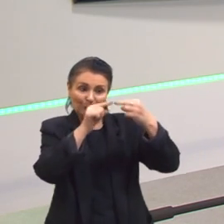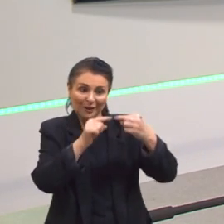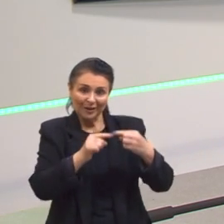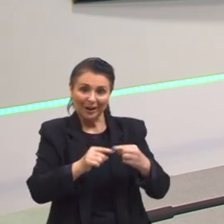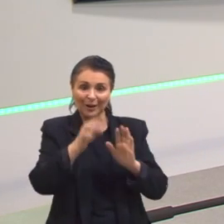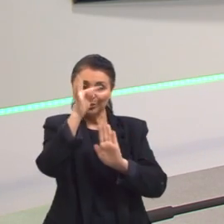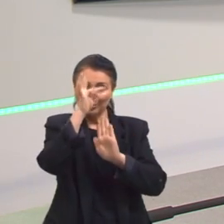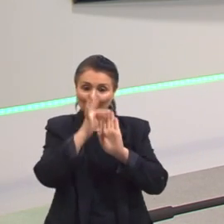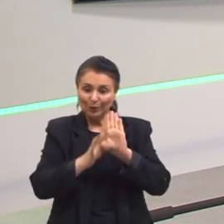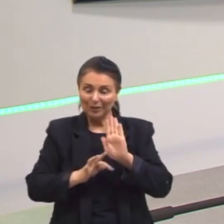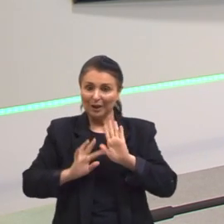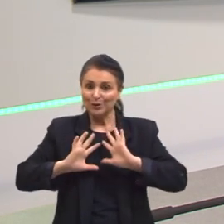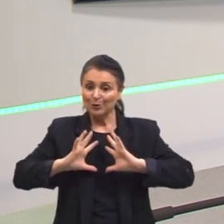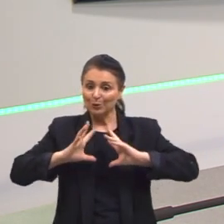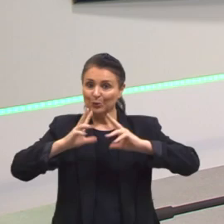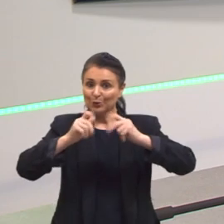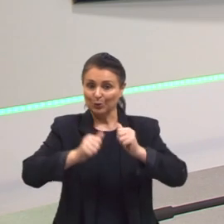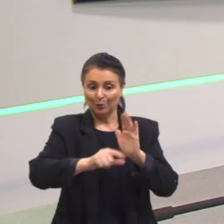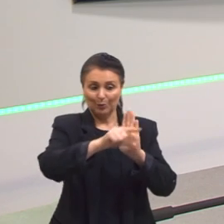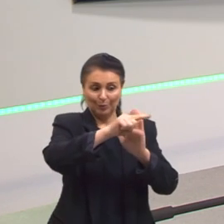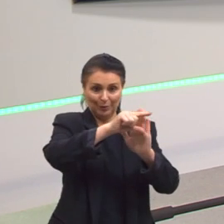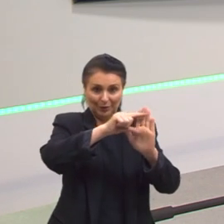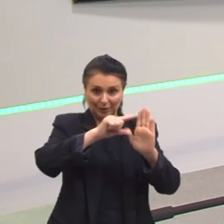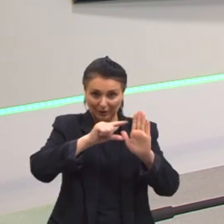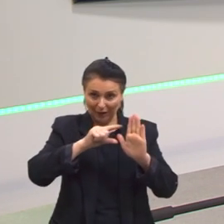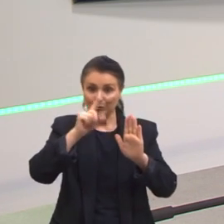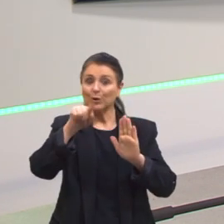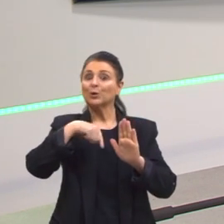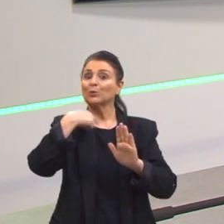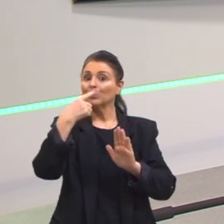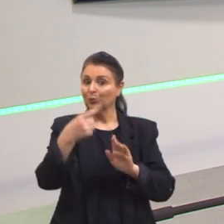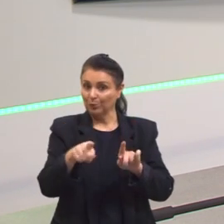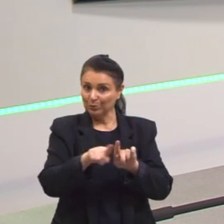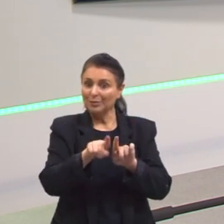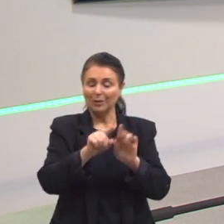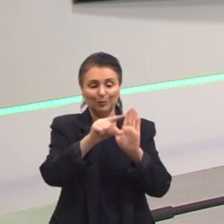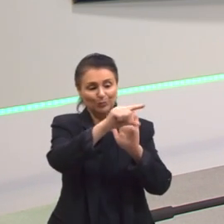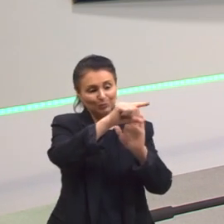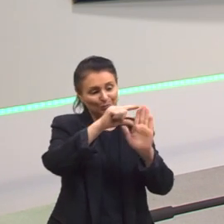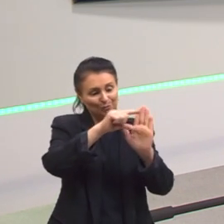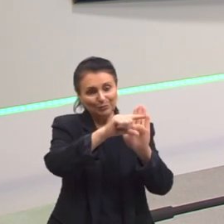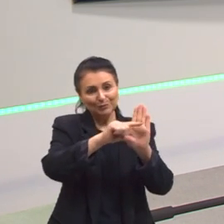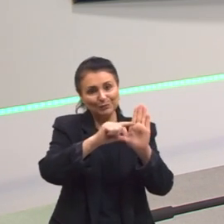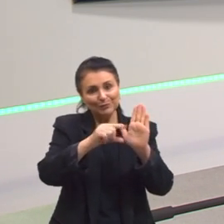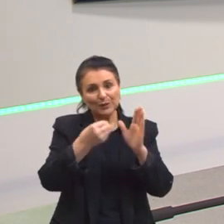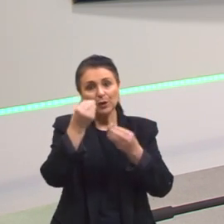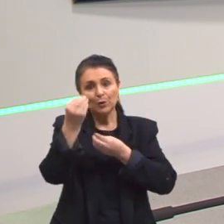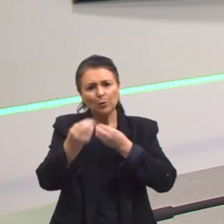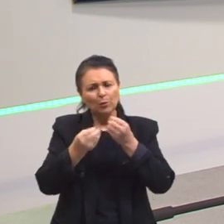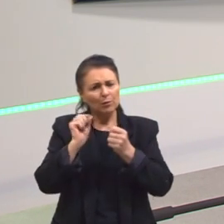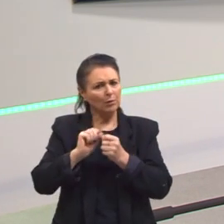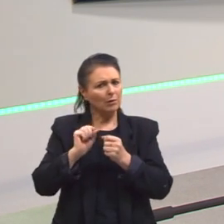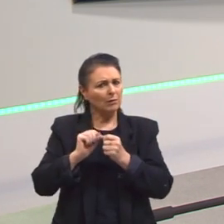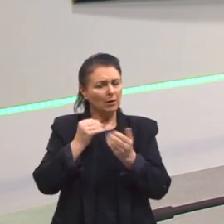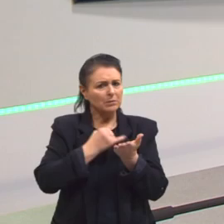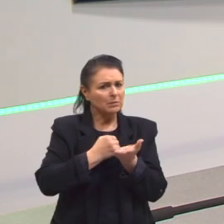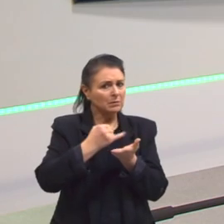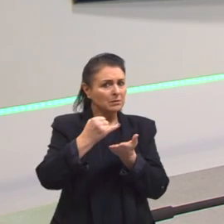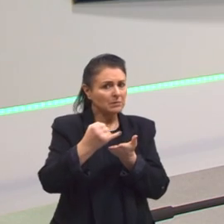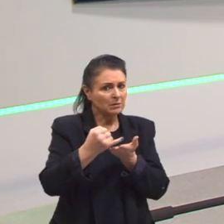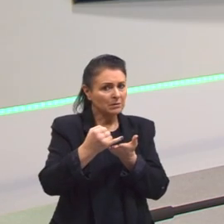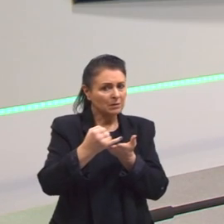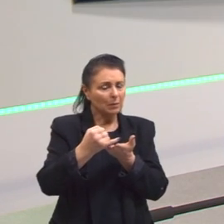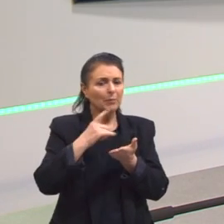do parágrafo e dos outros que significam em relação a ele e aí como que eu faço para fazer a introdução aparecer